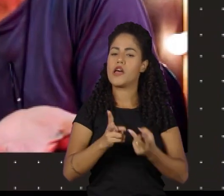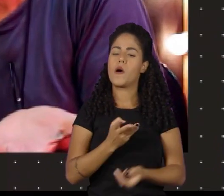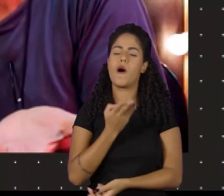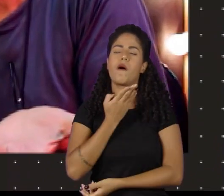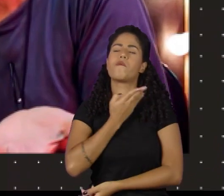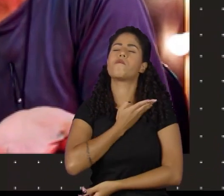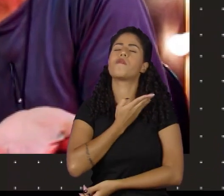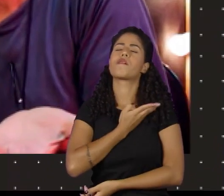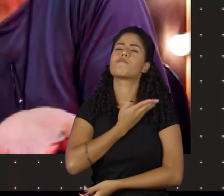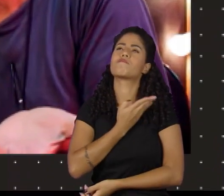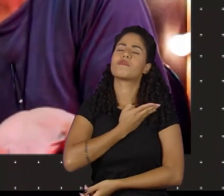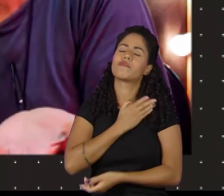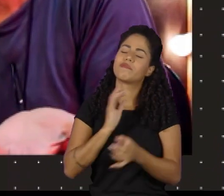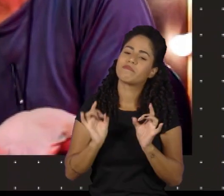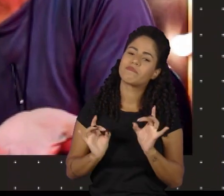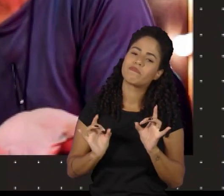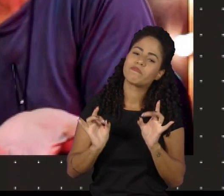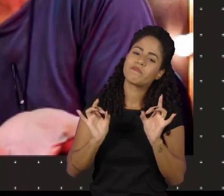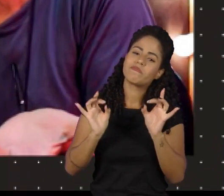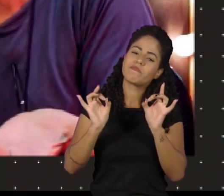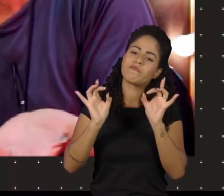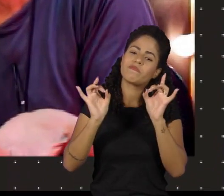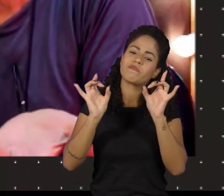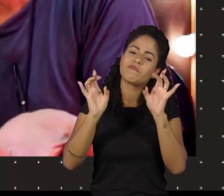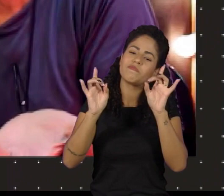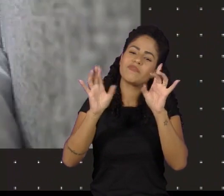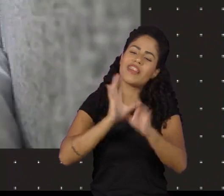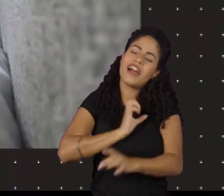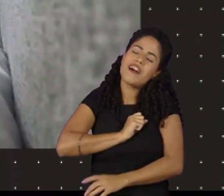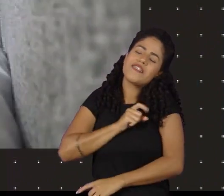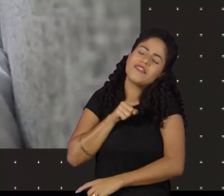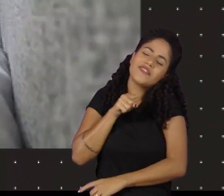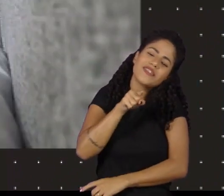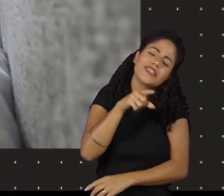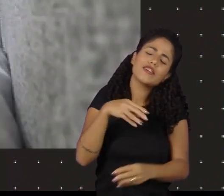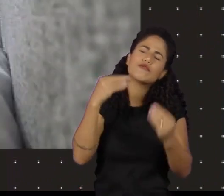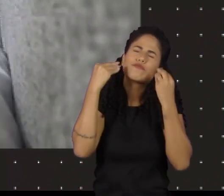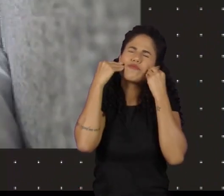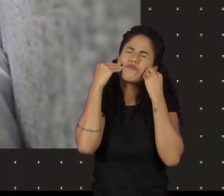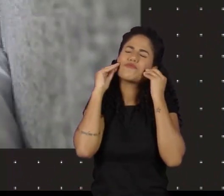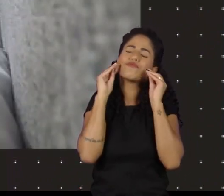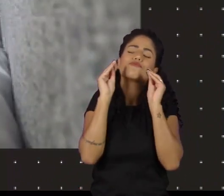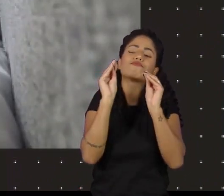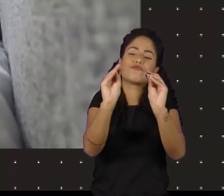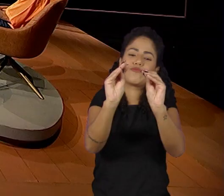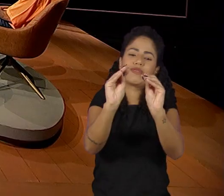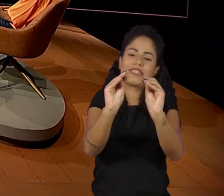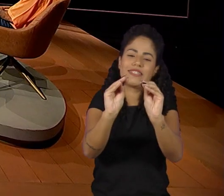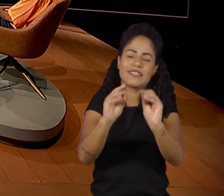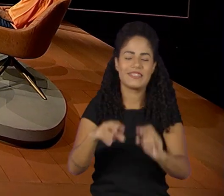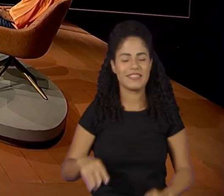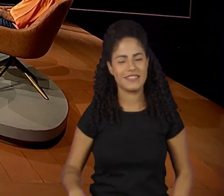muito, muito querido. Amo você, Valdinho. Um beijo bem grande no seu coração.